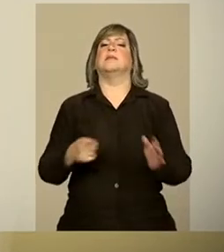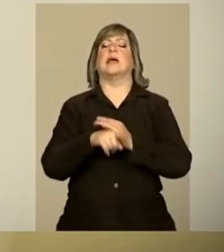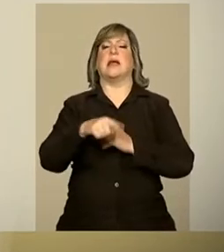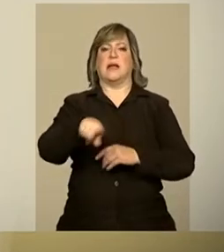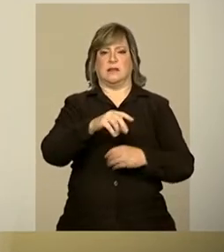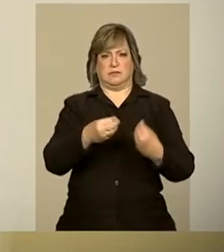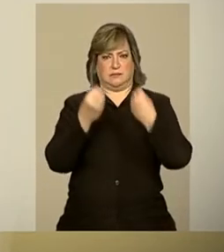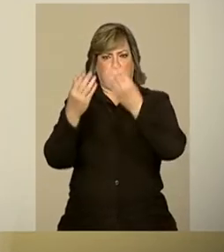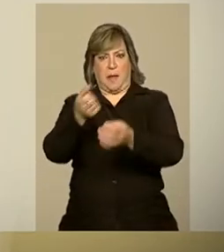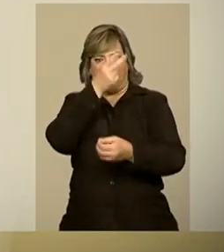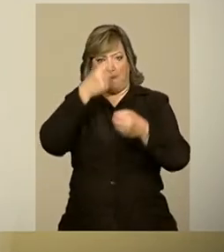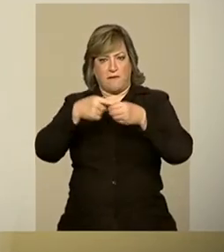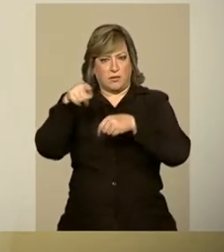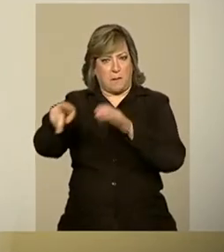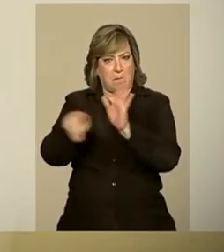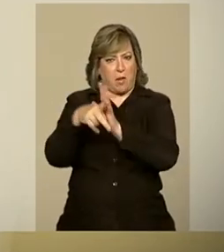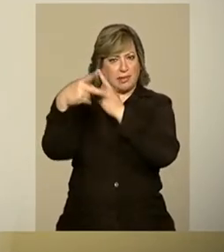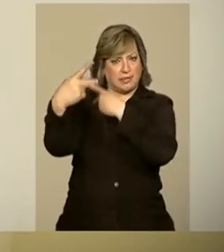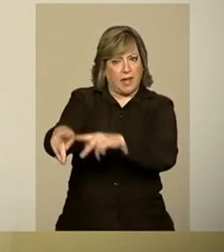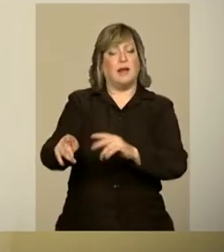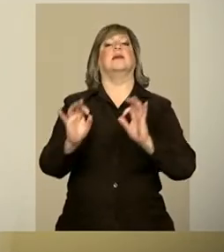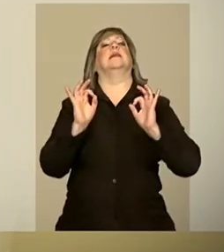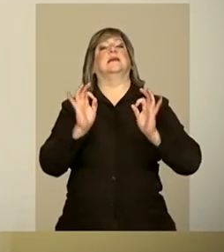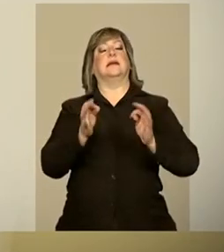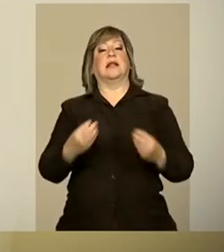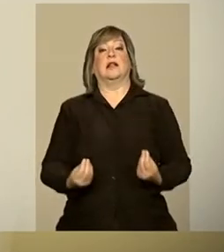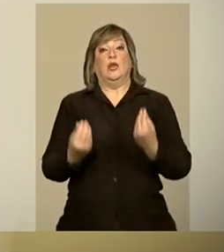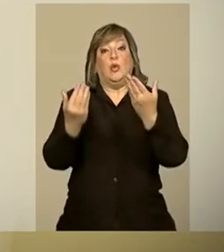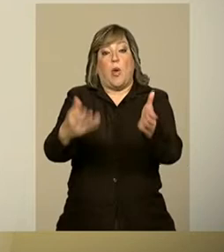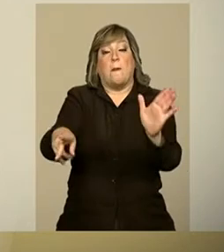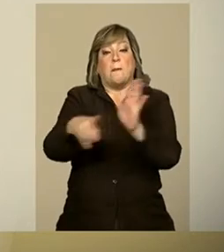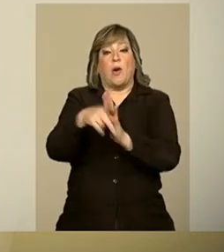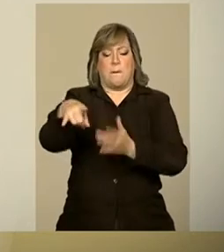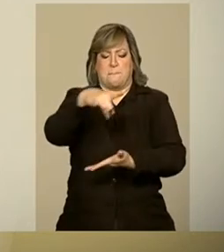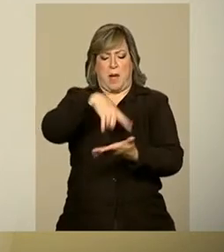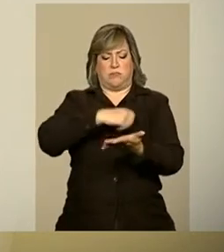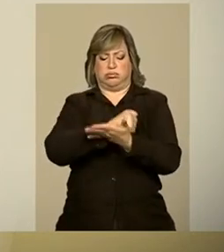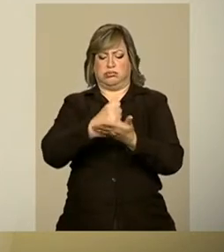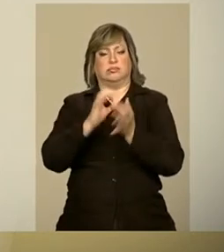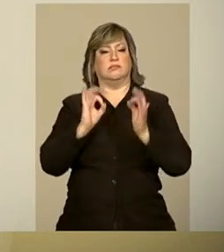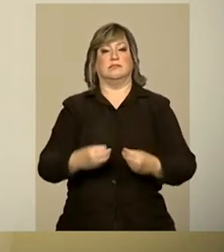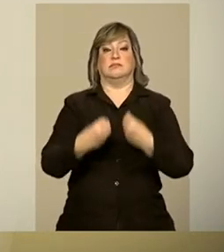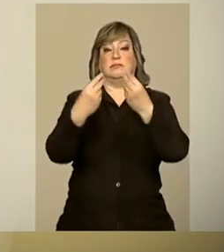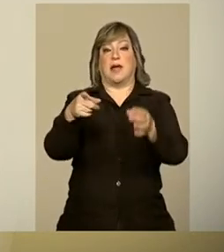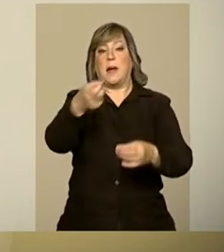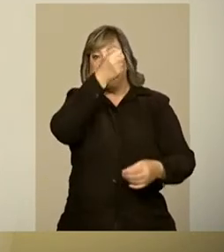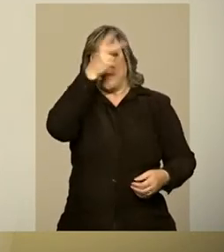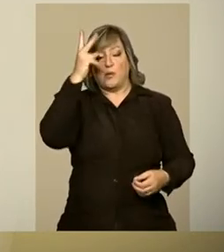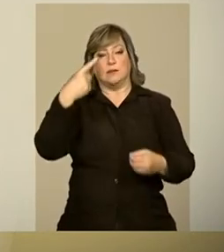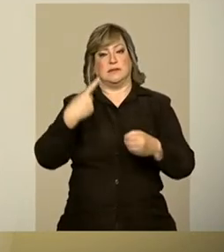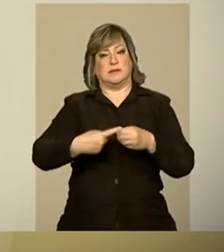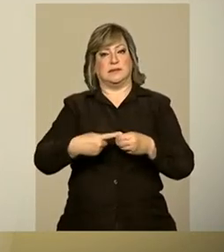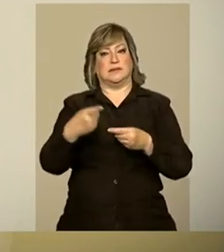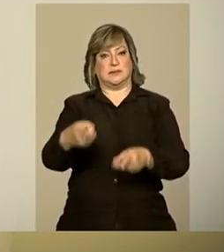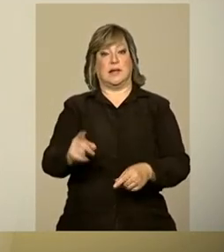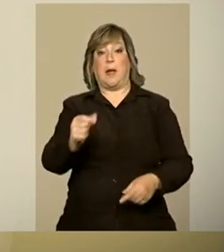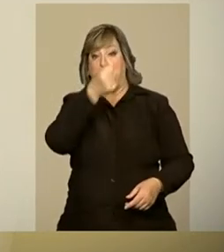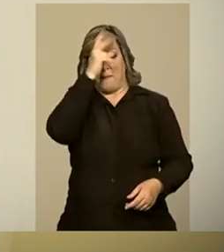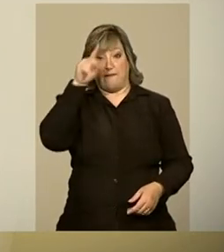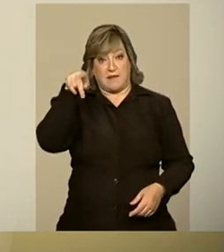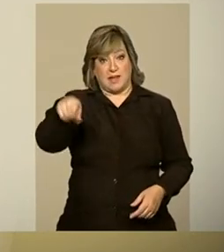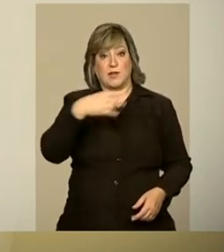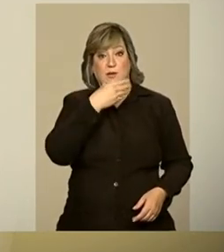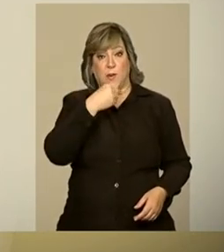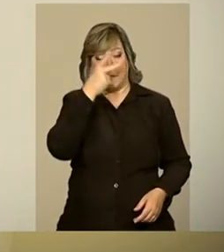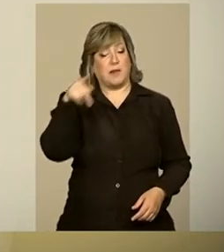cidade? É isso mesmo, Luciano. Nós doamos a máquina de papel passado para o município. O prefeito não tem que pagar